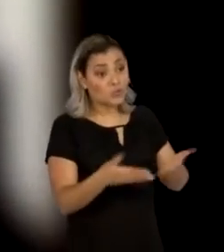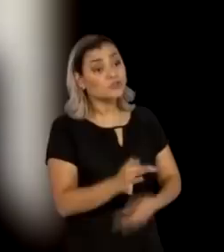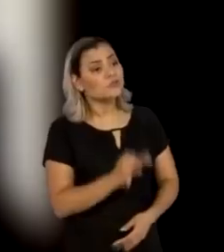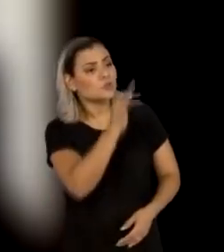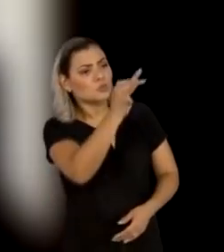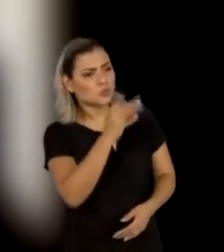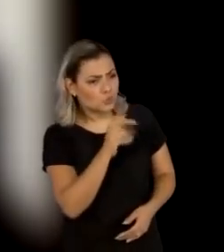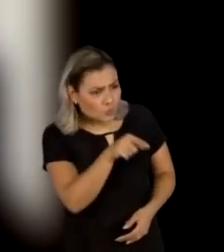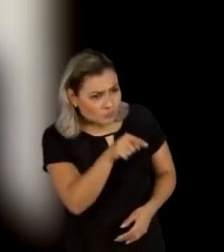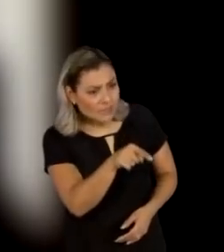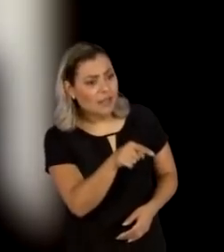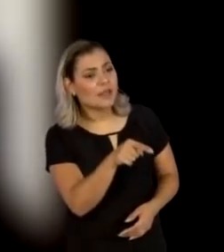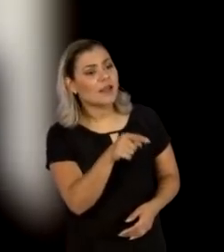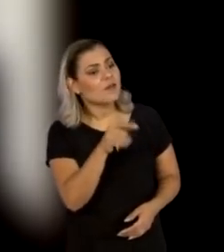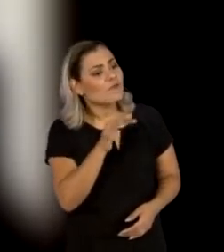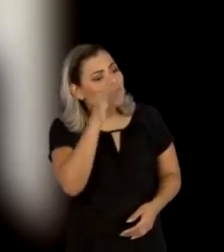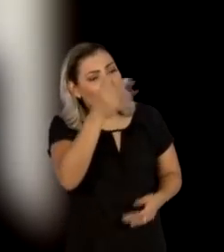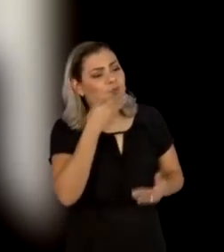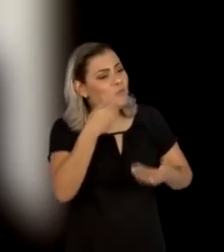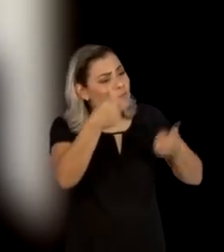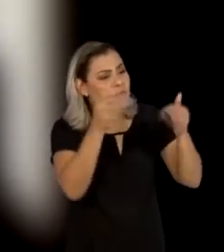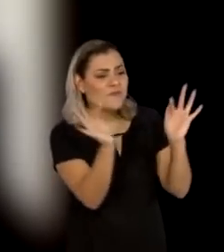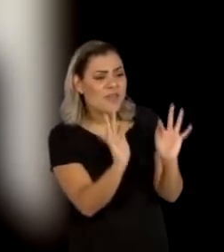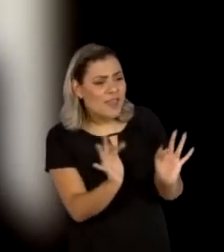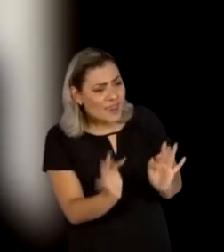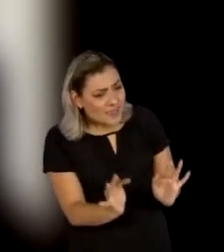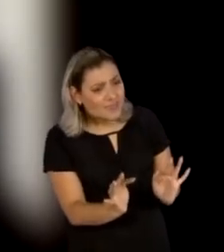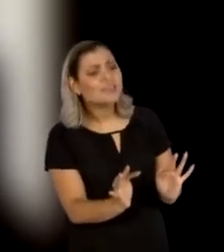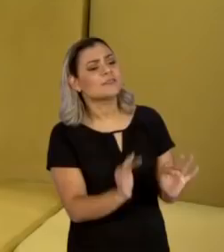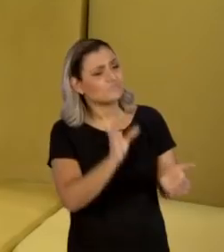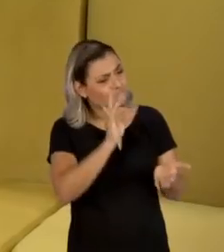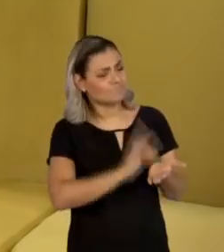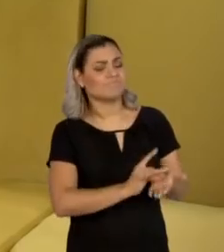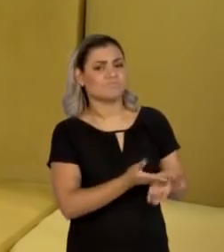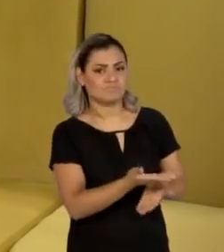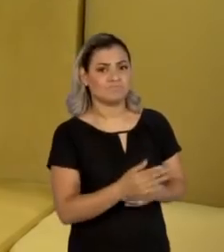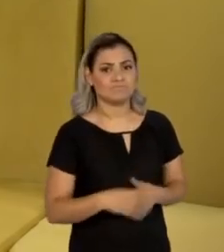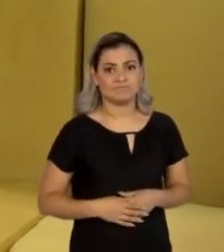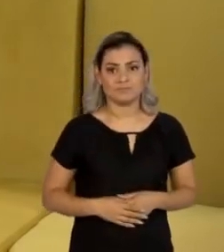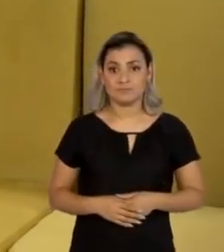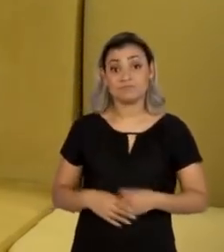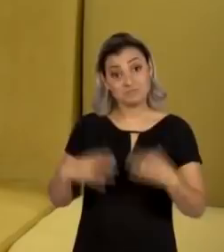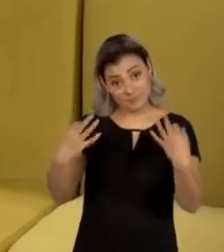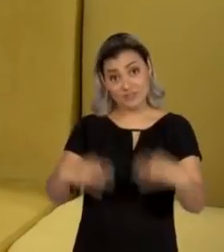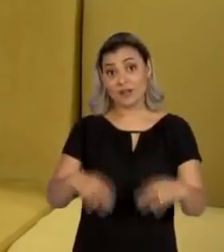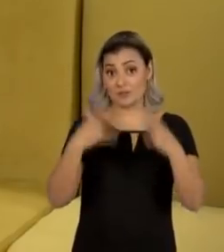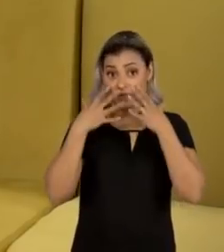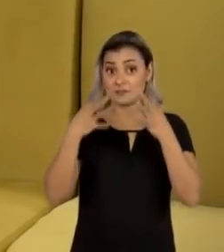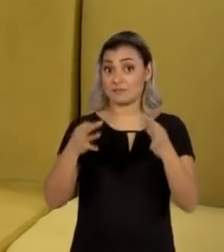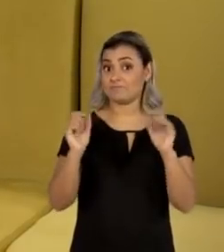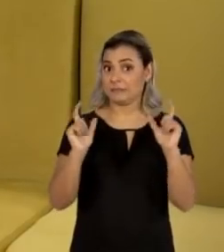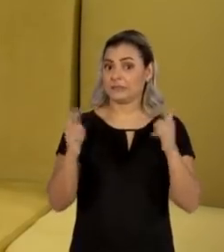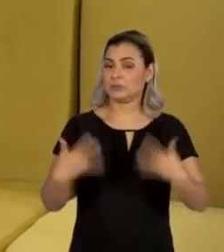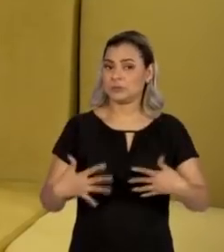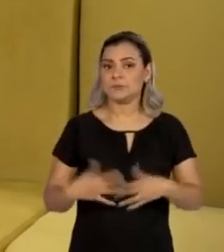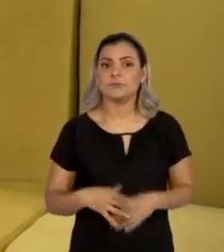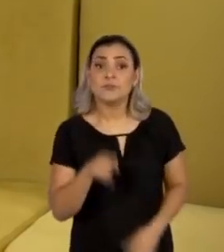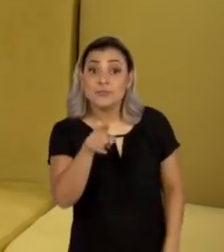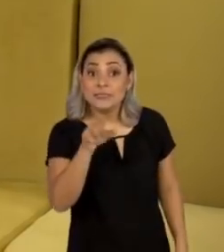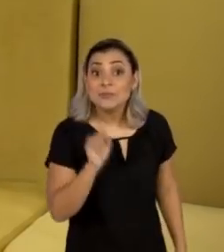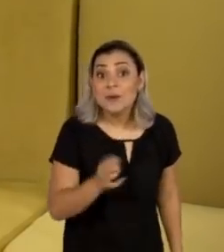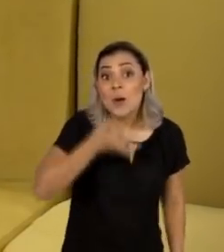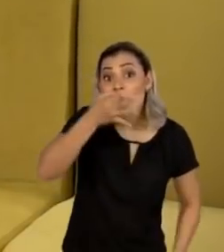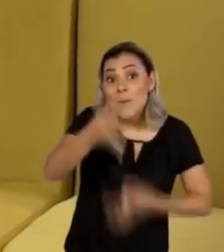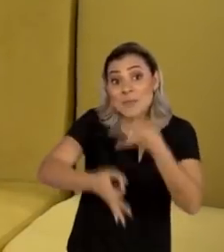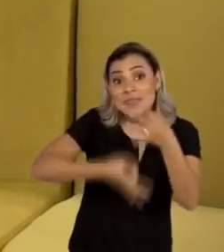para ela, muito feliz mesmo assim com os resultados. Muito sério, tem que ficar atento. E você pode participar